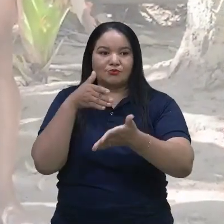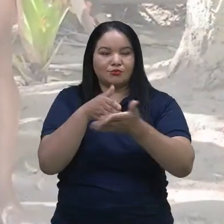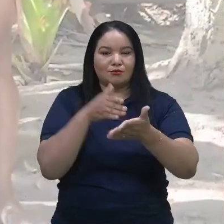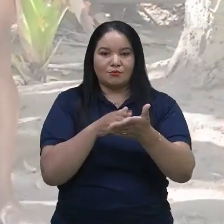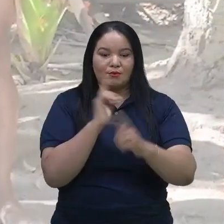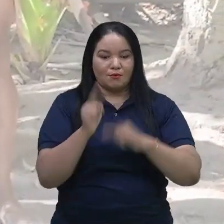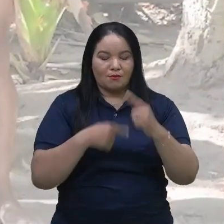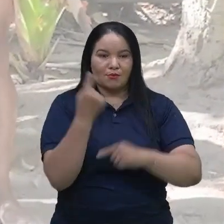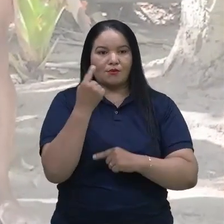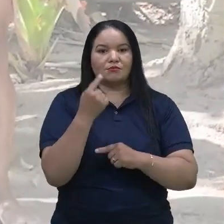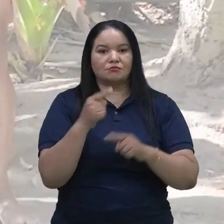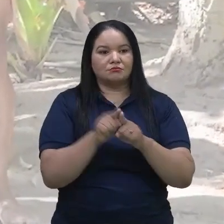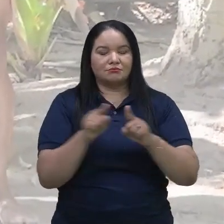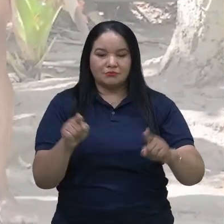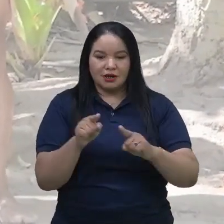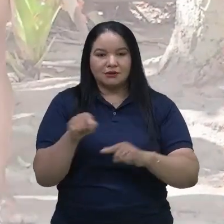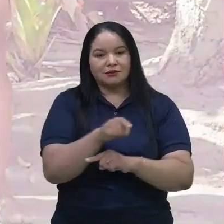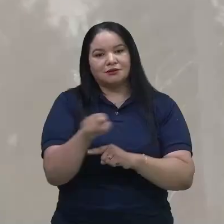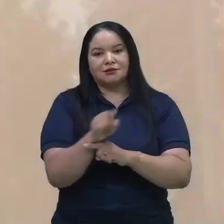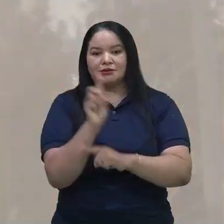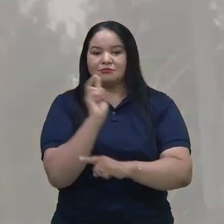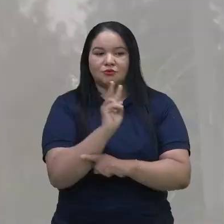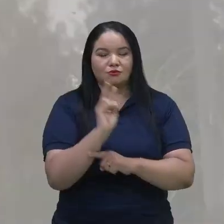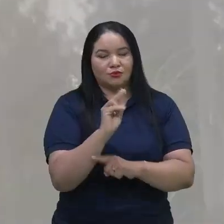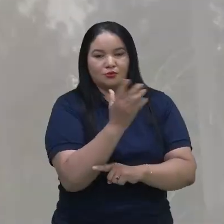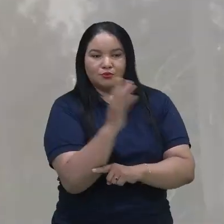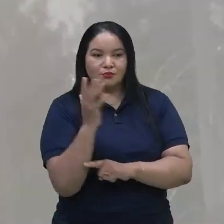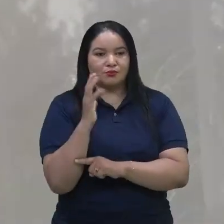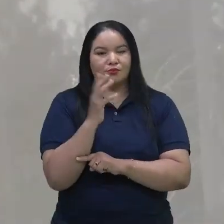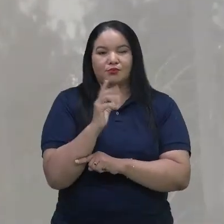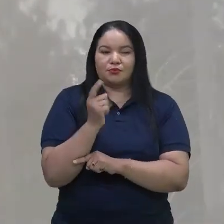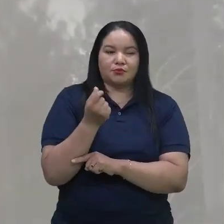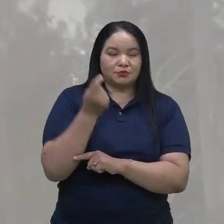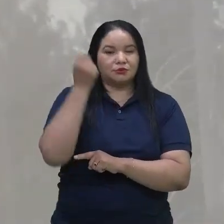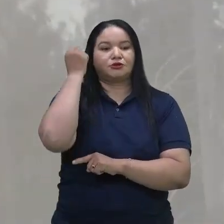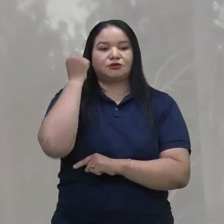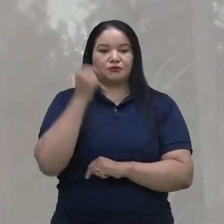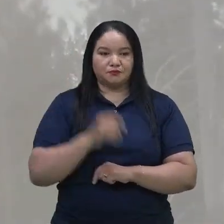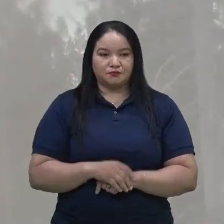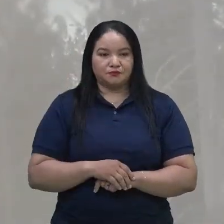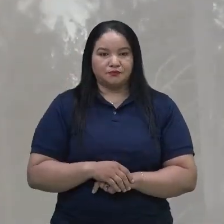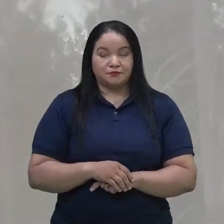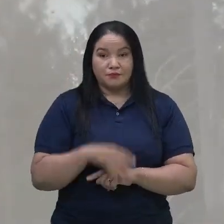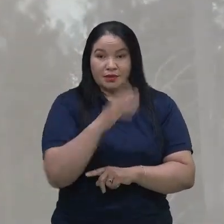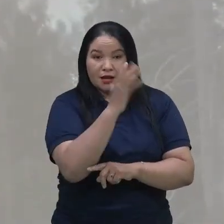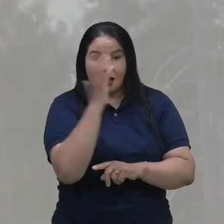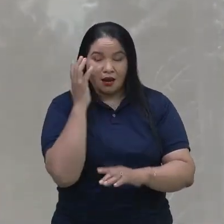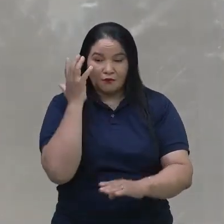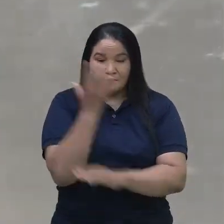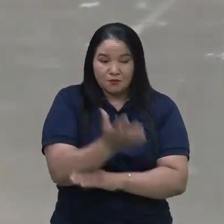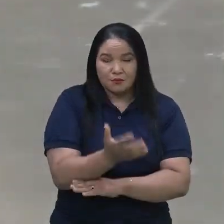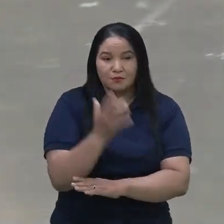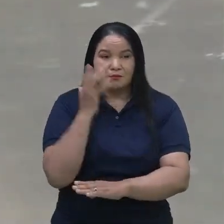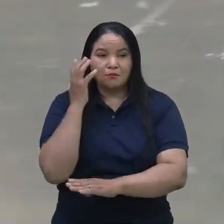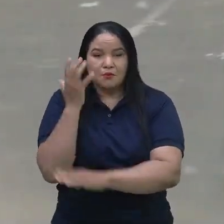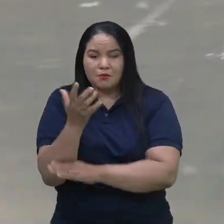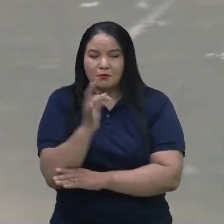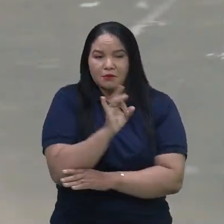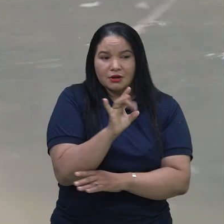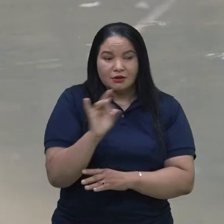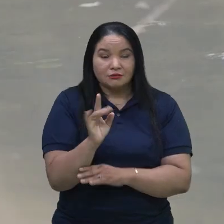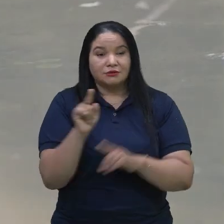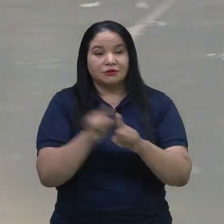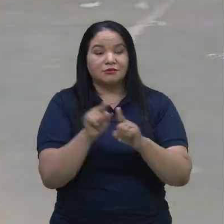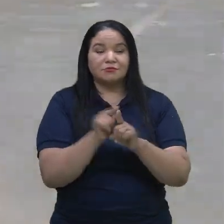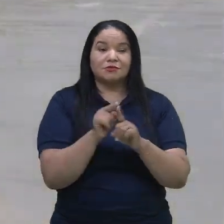na verdade são seus guardiões mais antigos. Cada árvore derrubada, cada rio